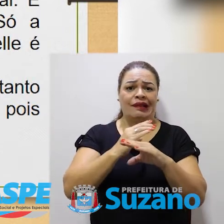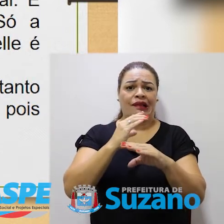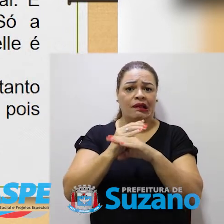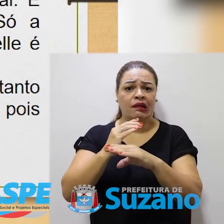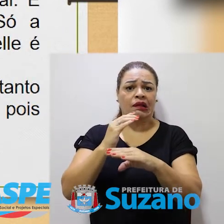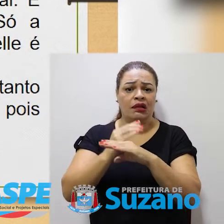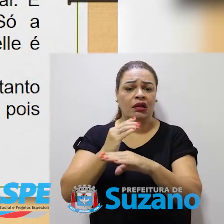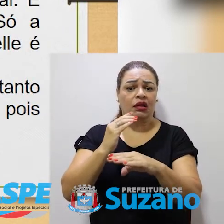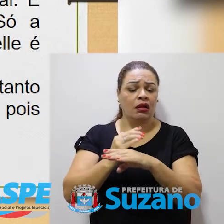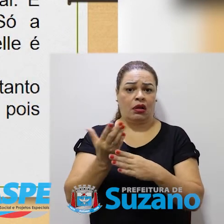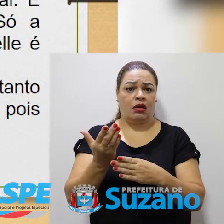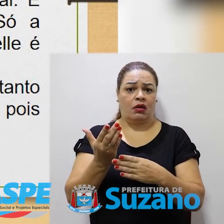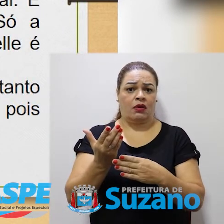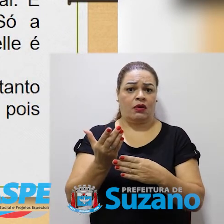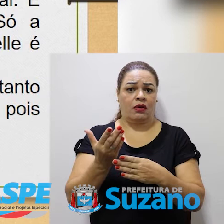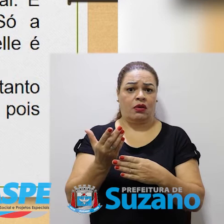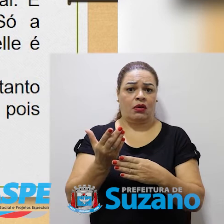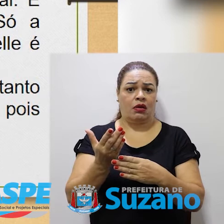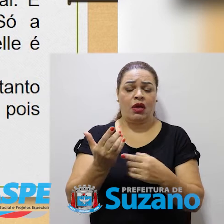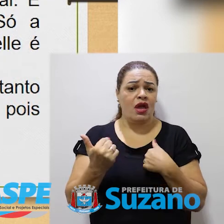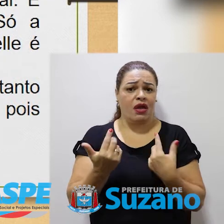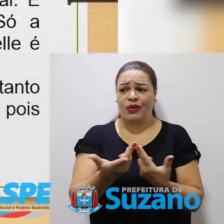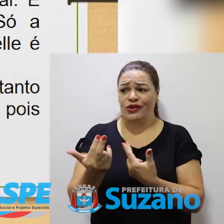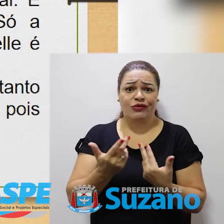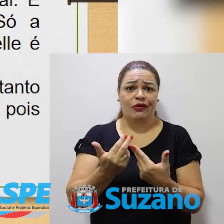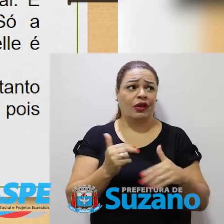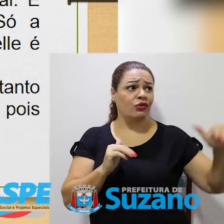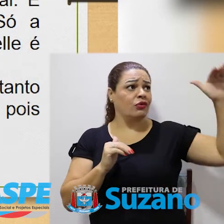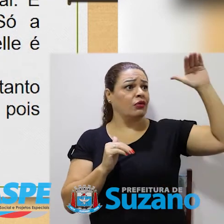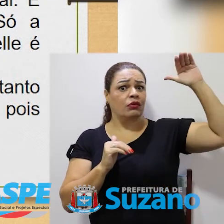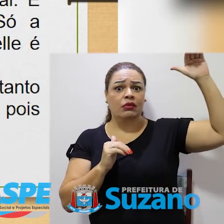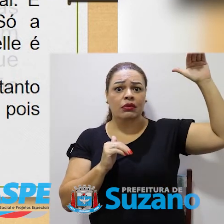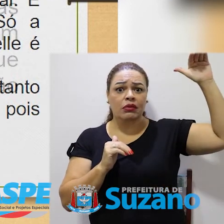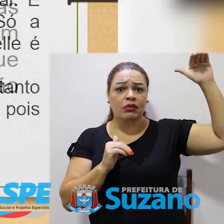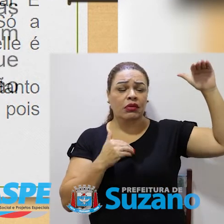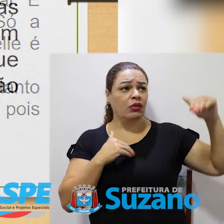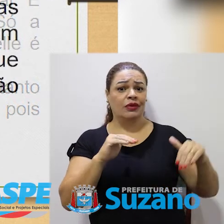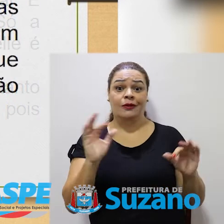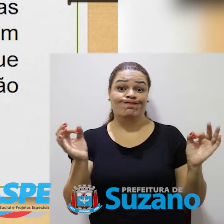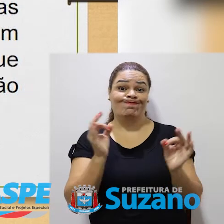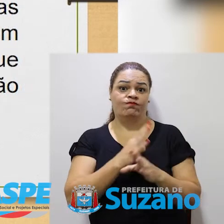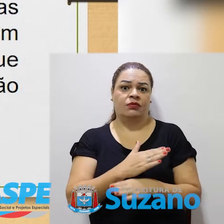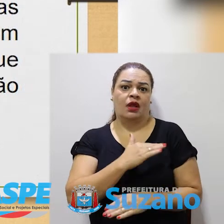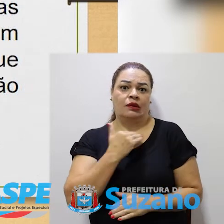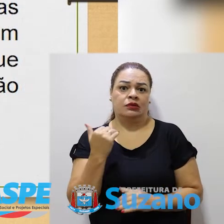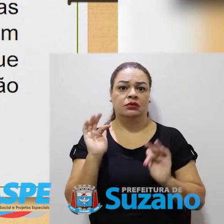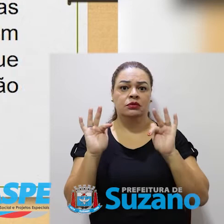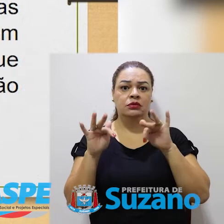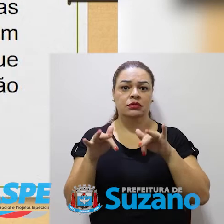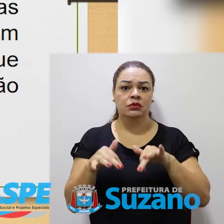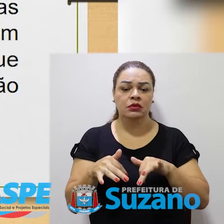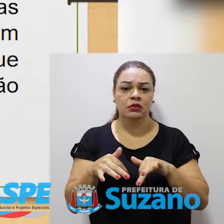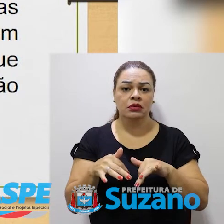pessoas, portanto, não eram como as outras pessoas, os adultos. Eu ia, pois, acabar. E houve alturas, quando